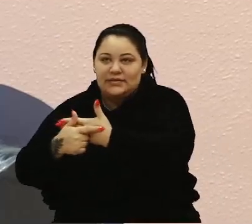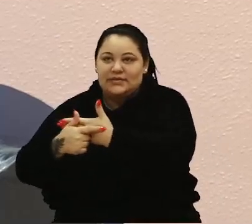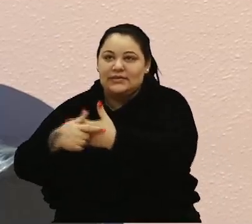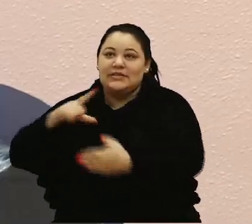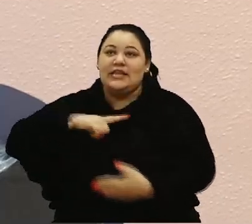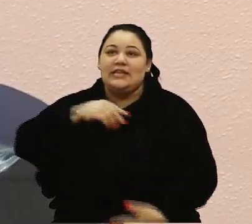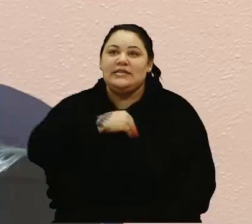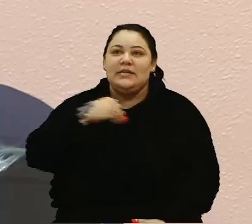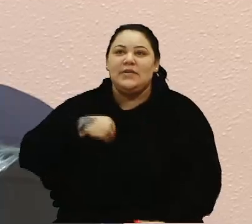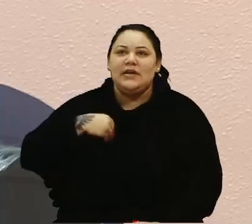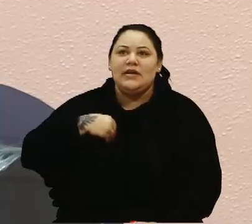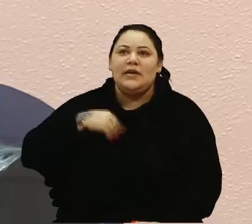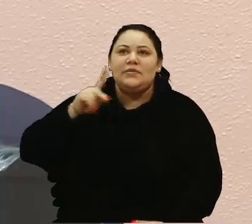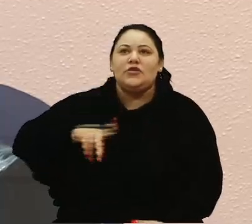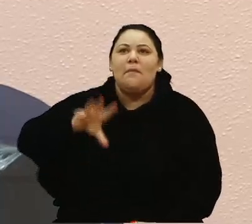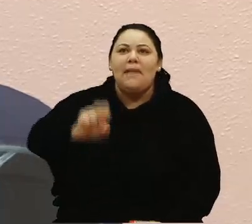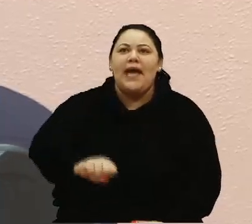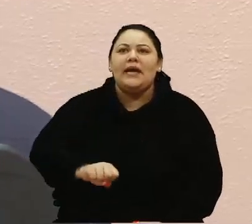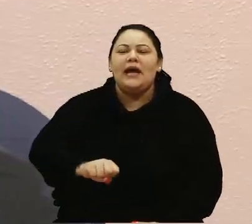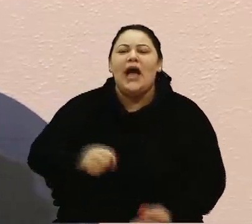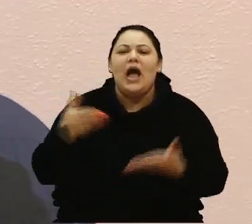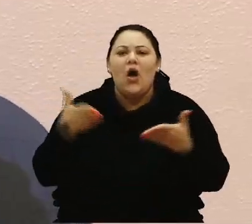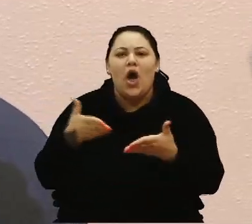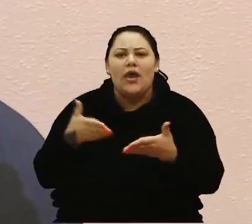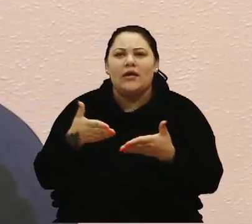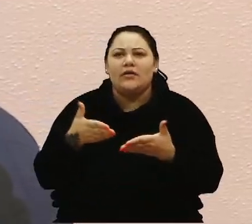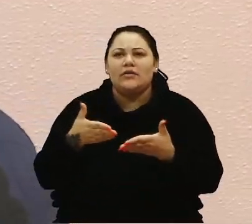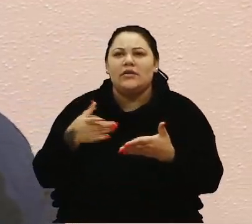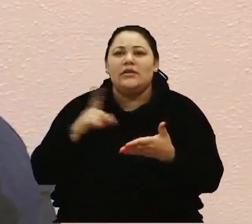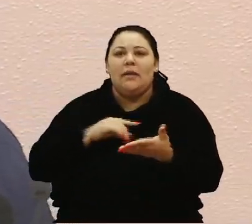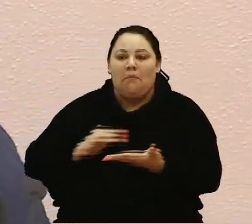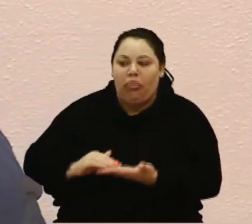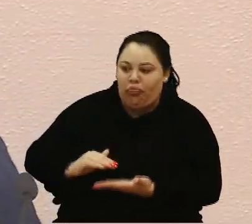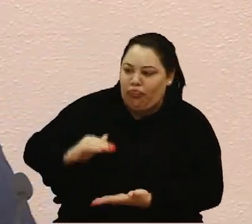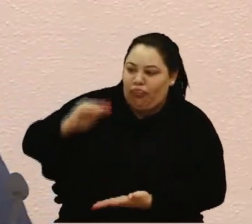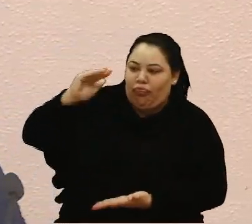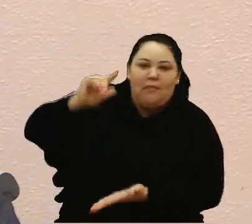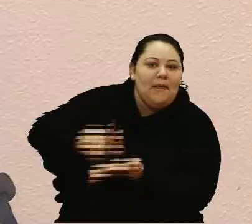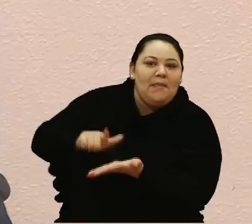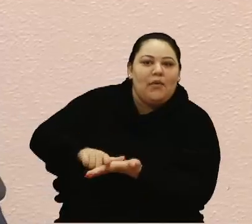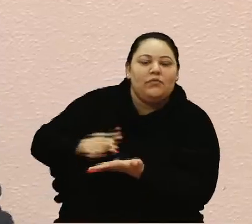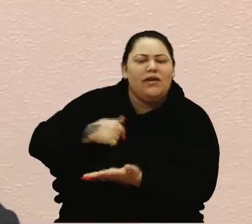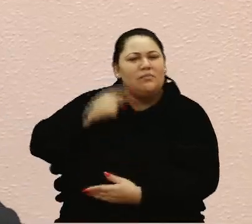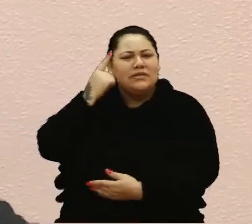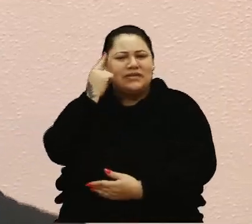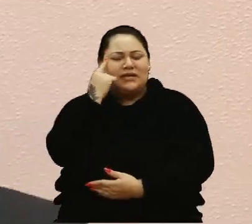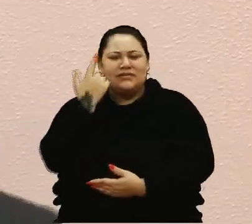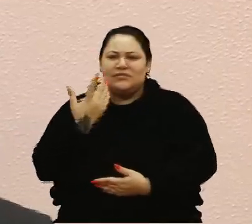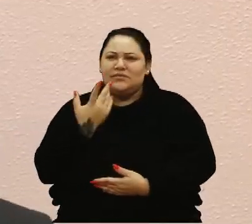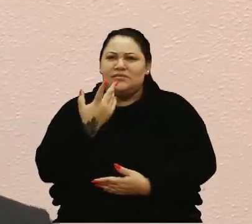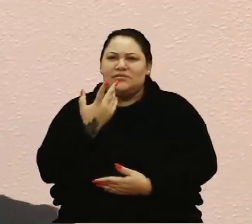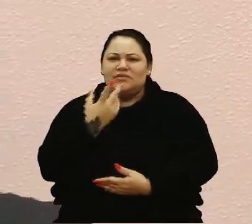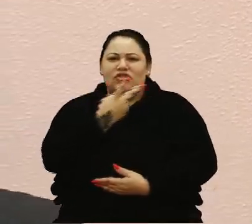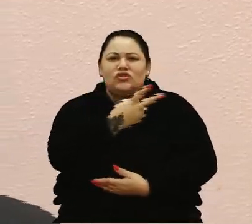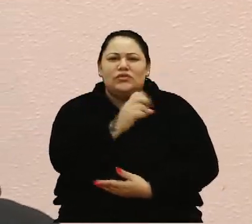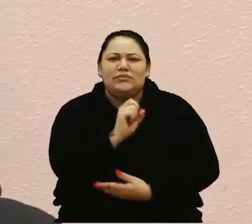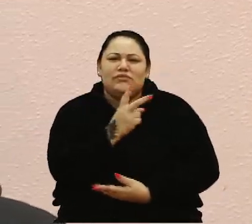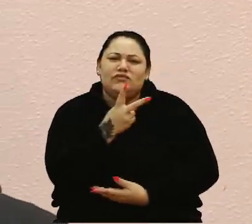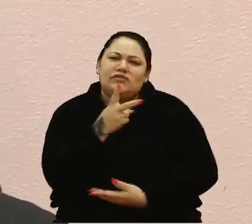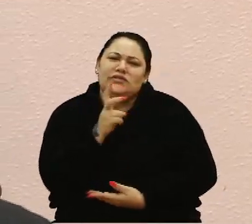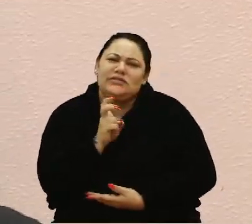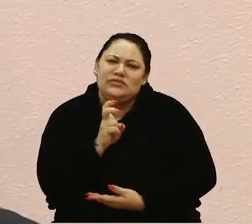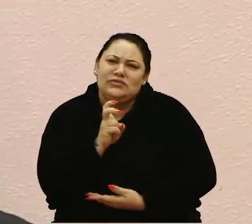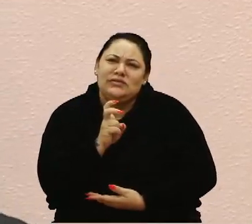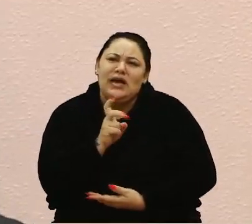pessoas não retiram. Agora, sai da prefeitura, são pilhas e pilhas de papel. Eu até fiquei pensando, em 2025,